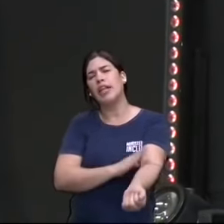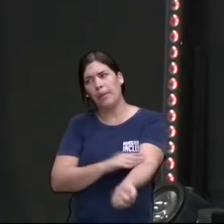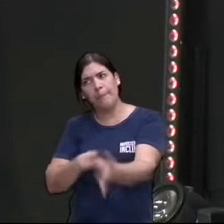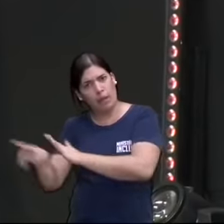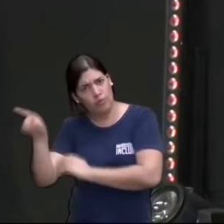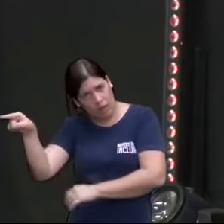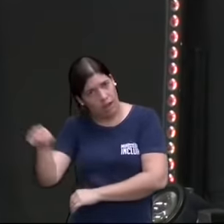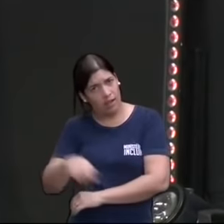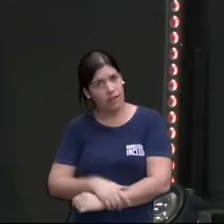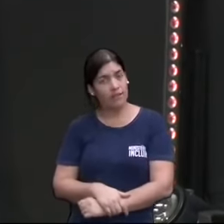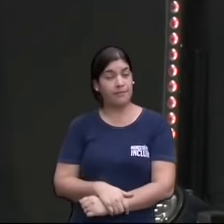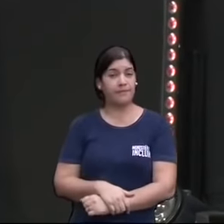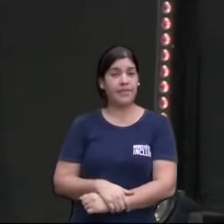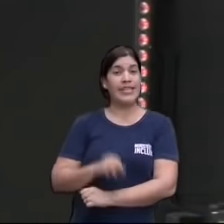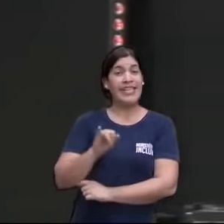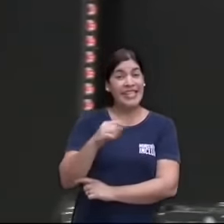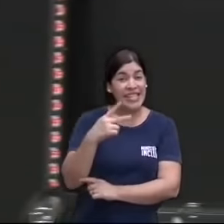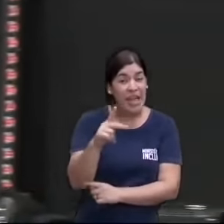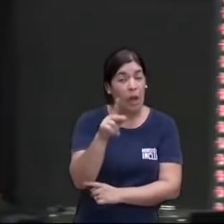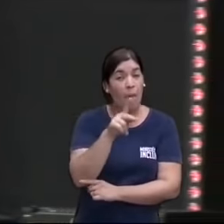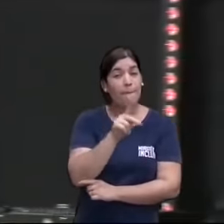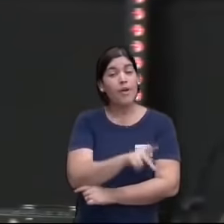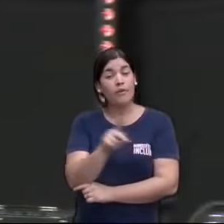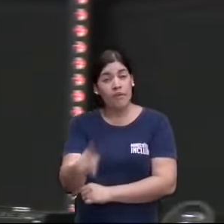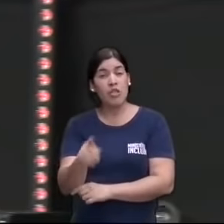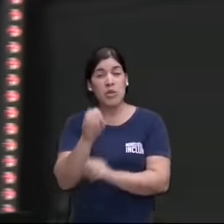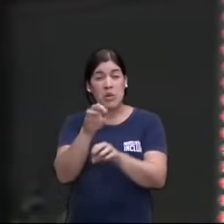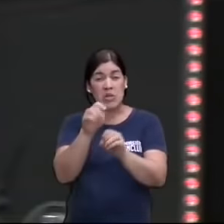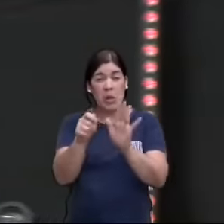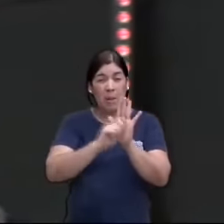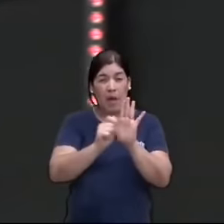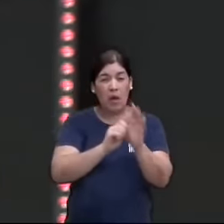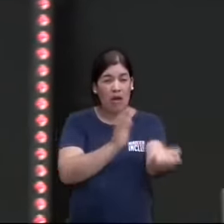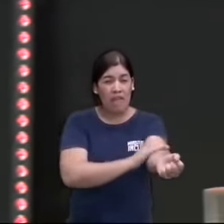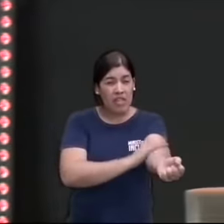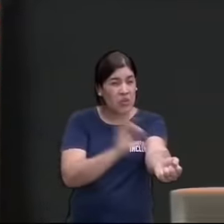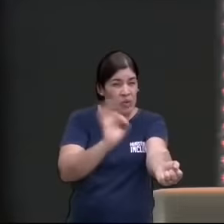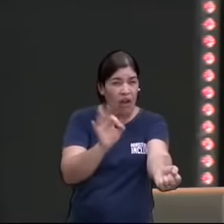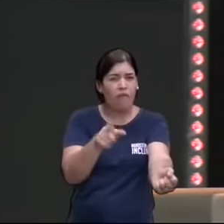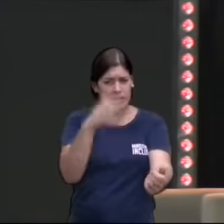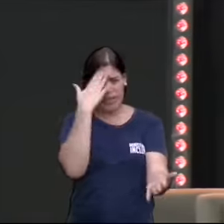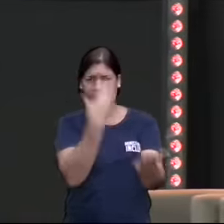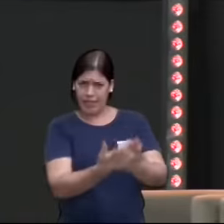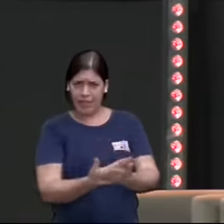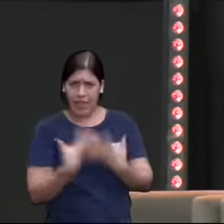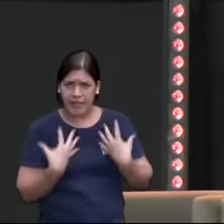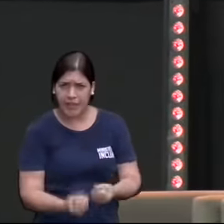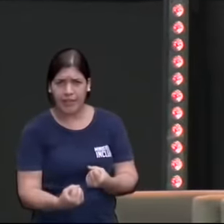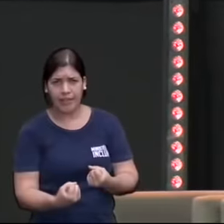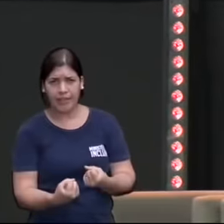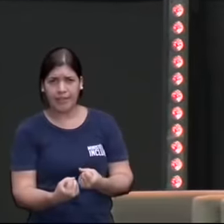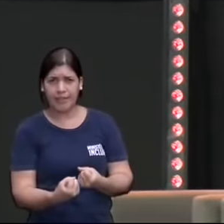Agora, se o seu professor maconheiro te ensinou que maconha não vicia, você vai acreditar nele?